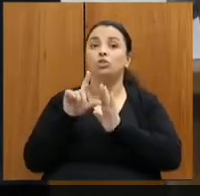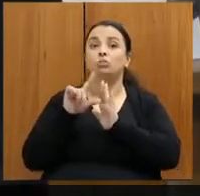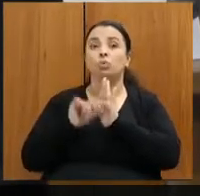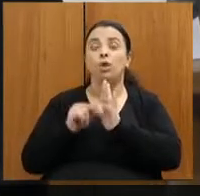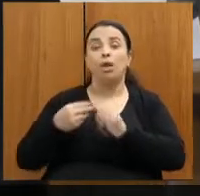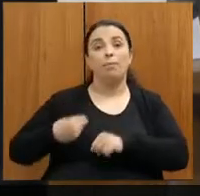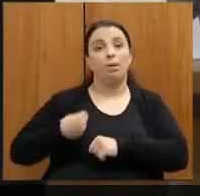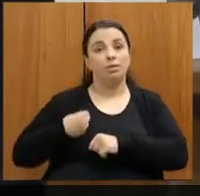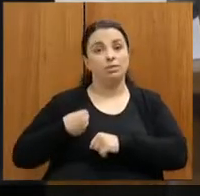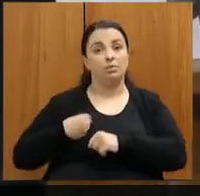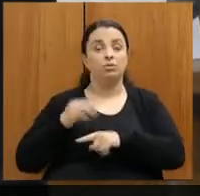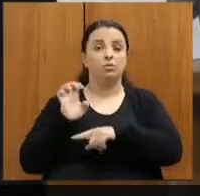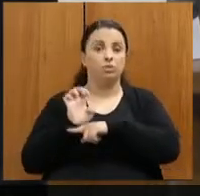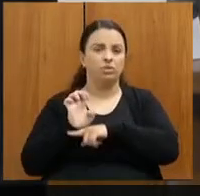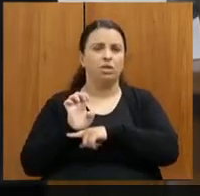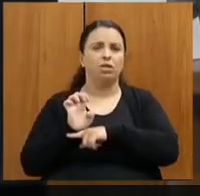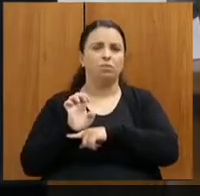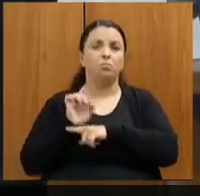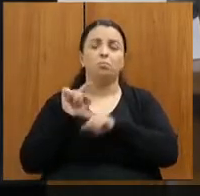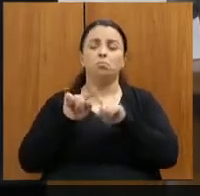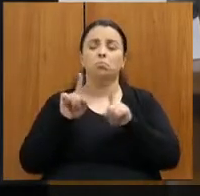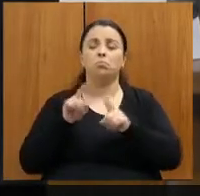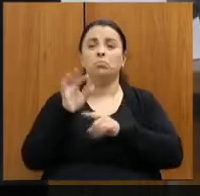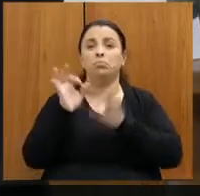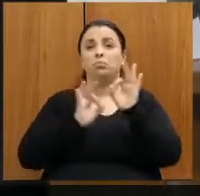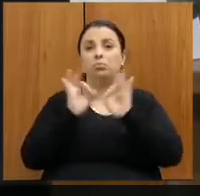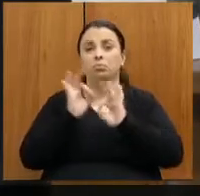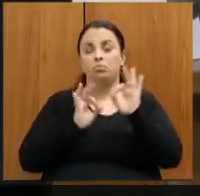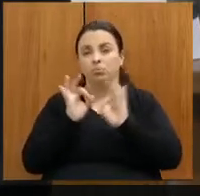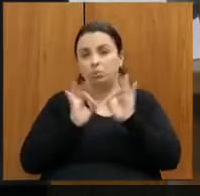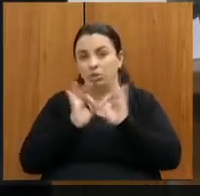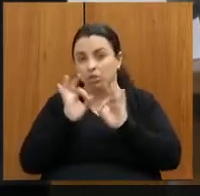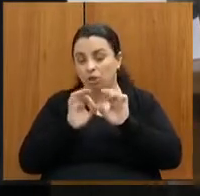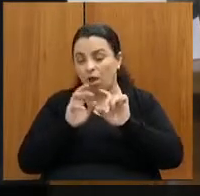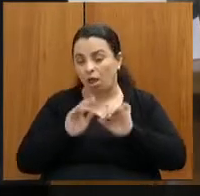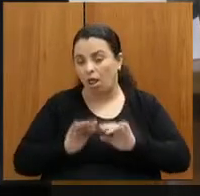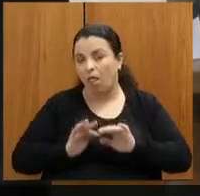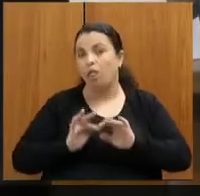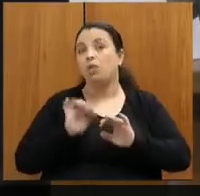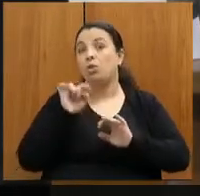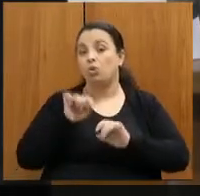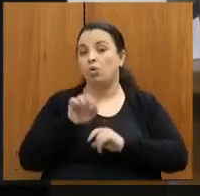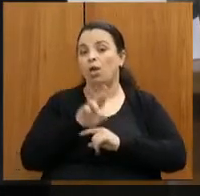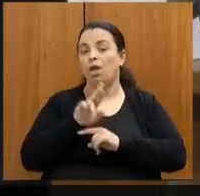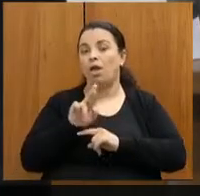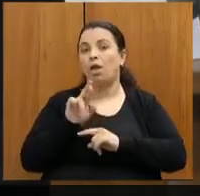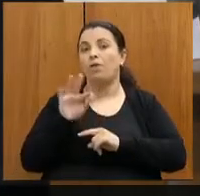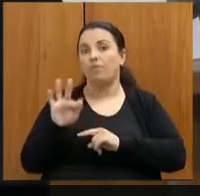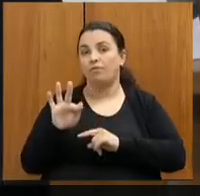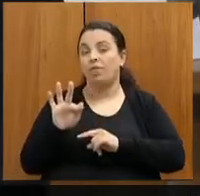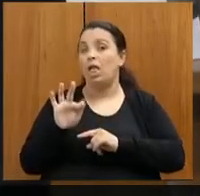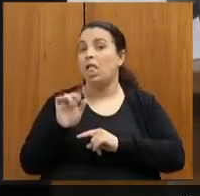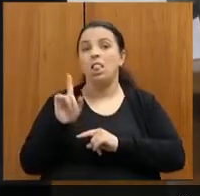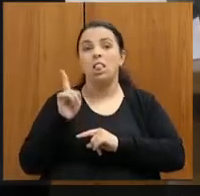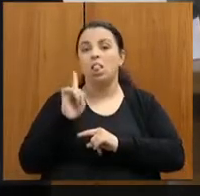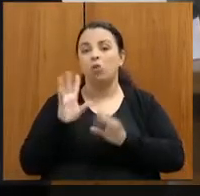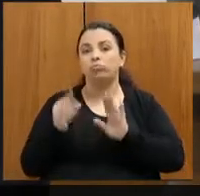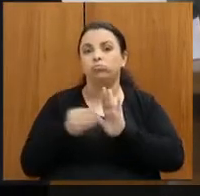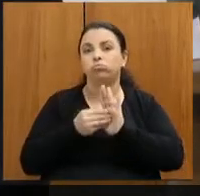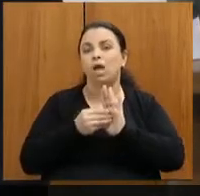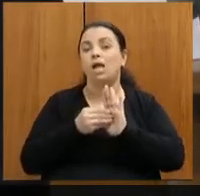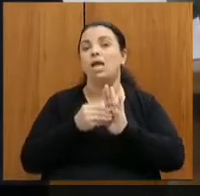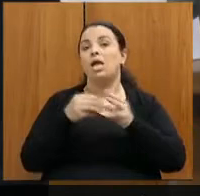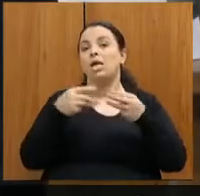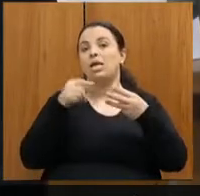do estado no planejamento do regime de recuperação fiscal não está incluído COPASA gasmig